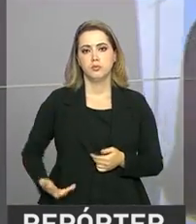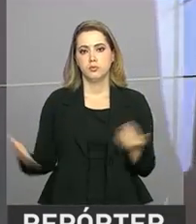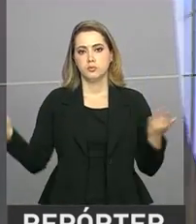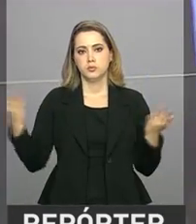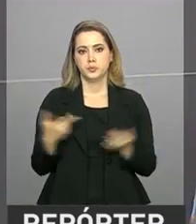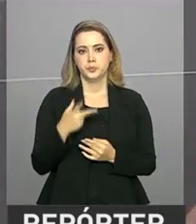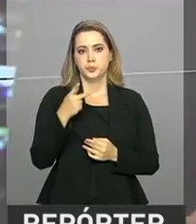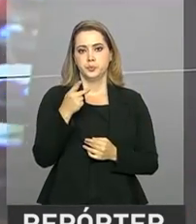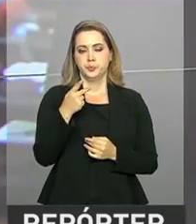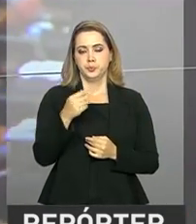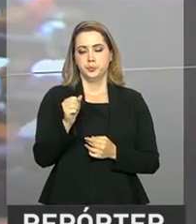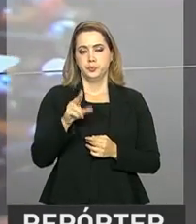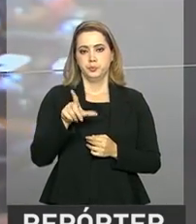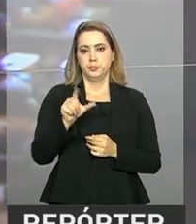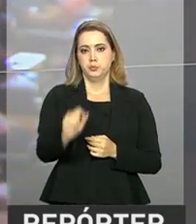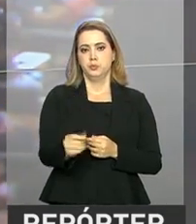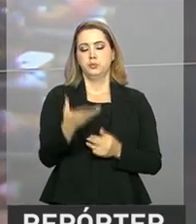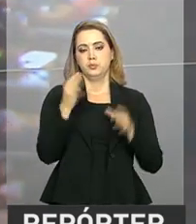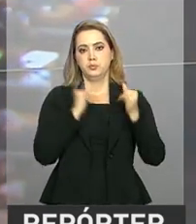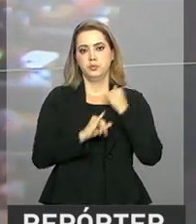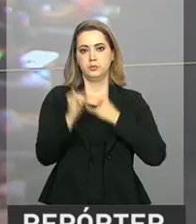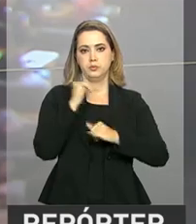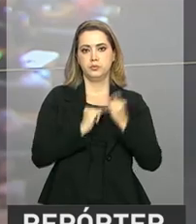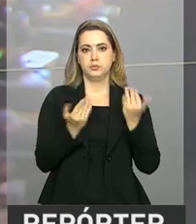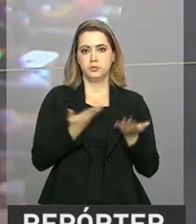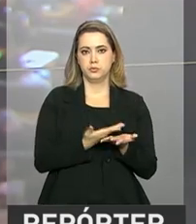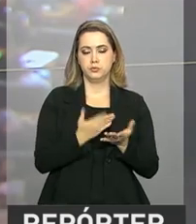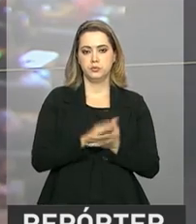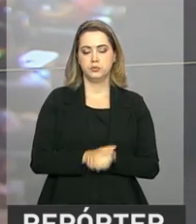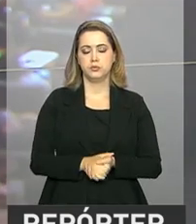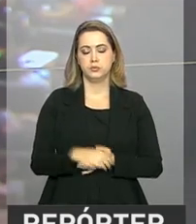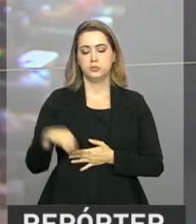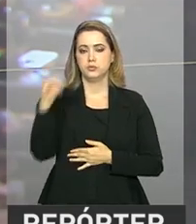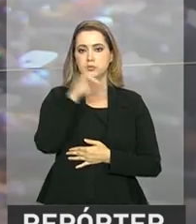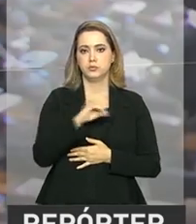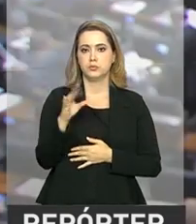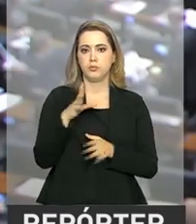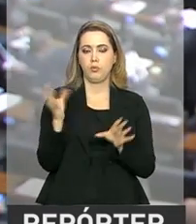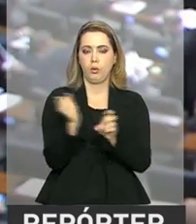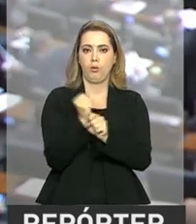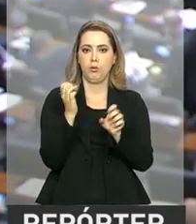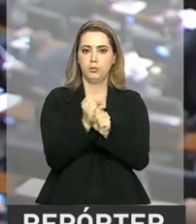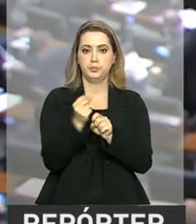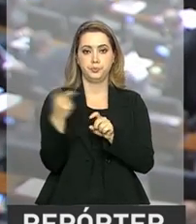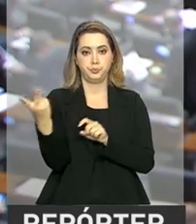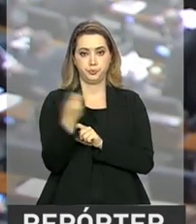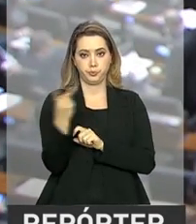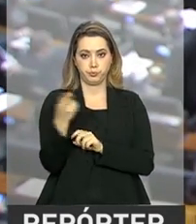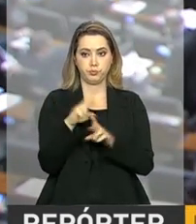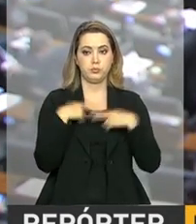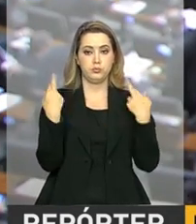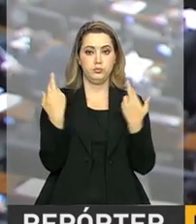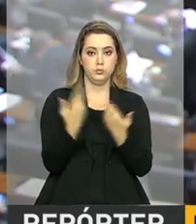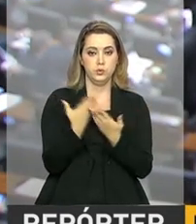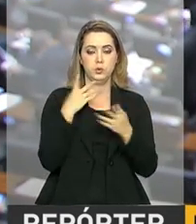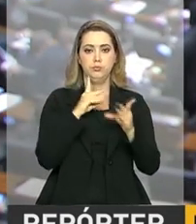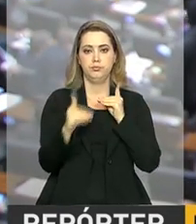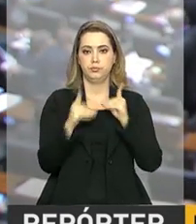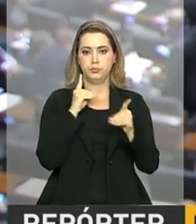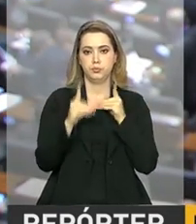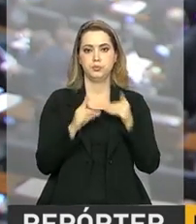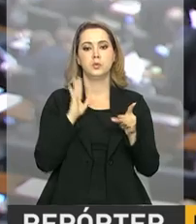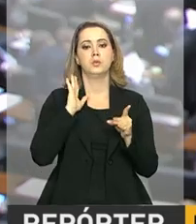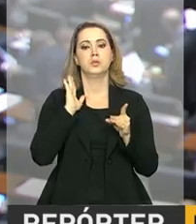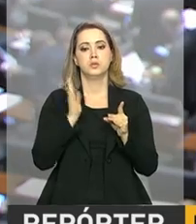Lassalve, que está aqui comigo, tem as informações. Olá, Paulo. Olá, Zé Luiz. Somadas as duas sessões, o debate sobre a PEC aqui no plenário